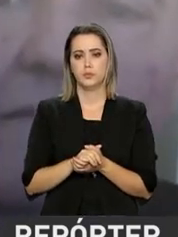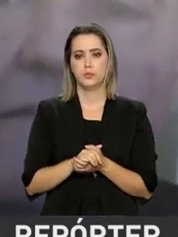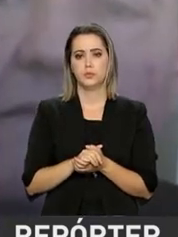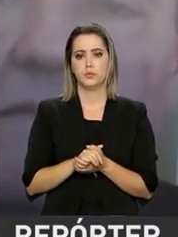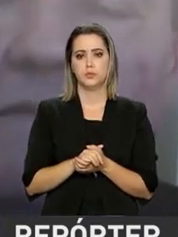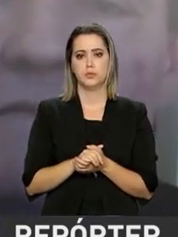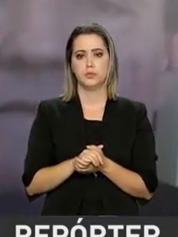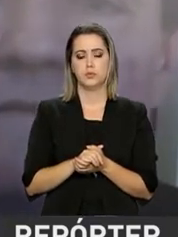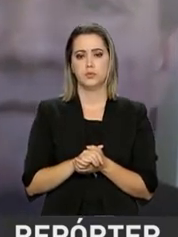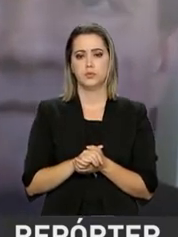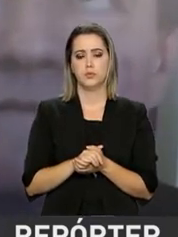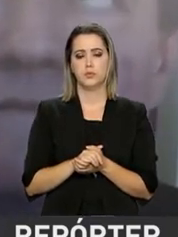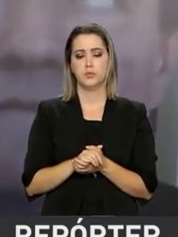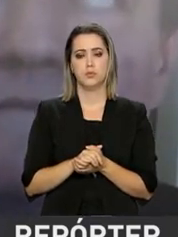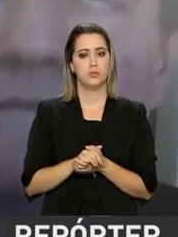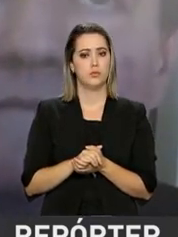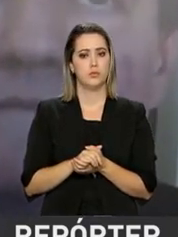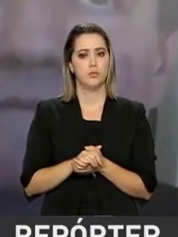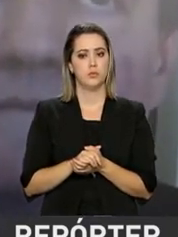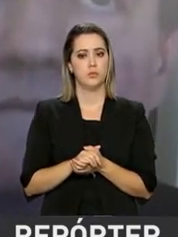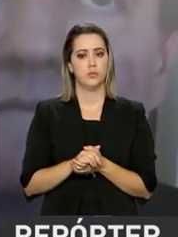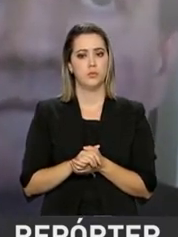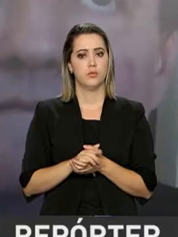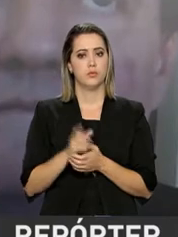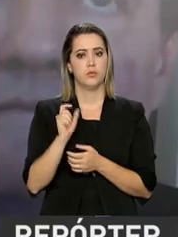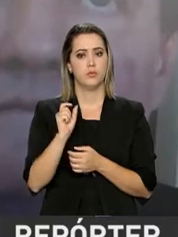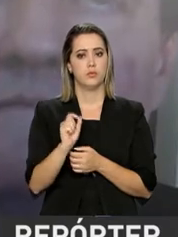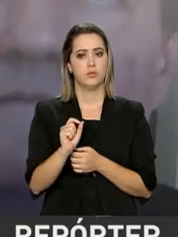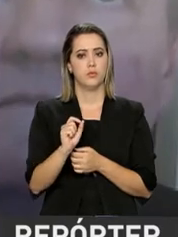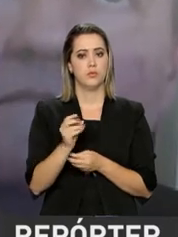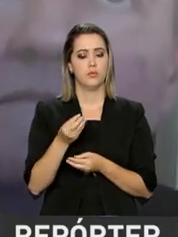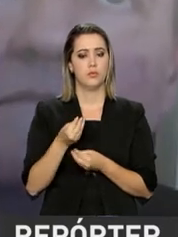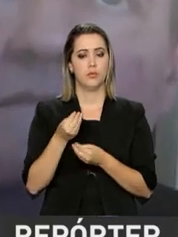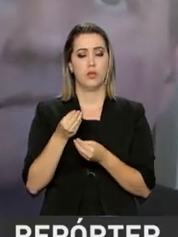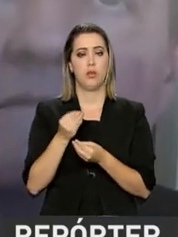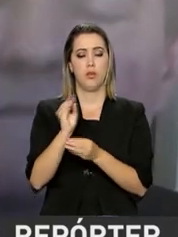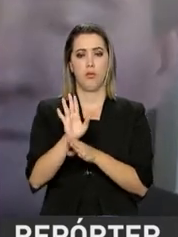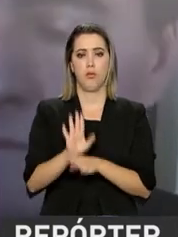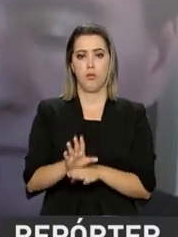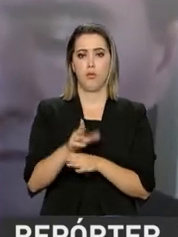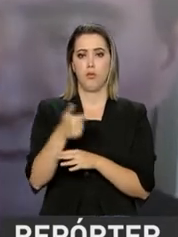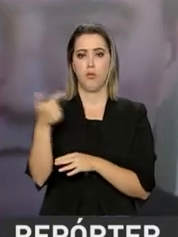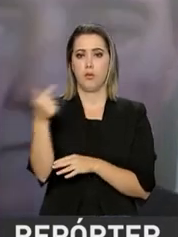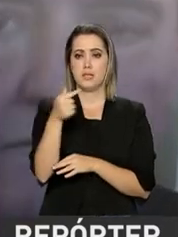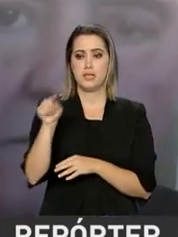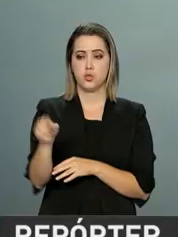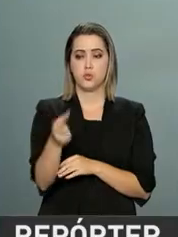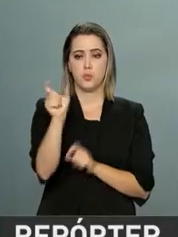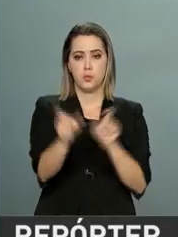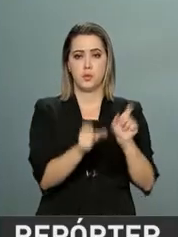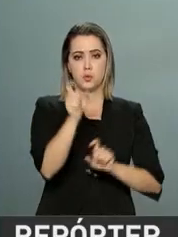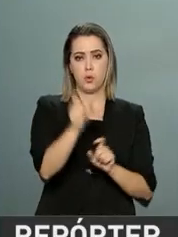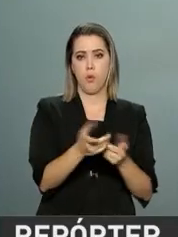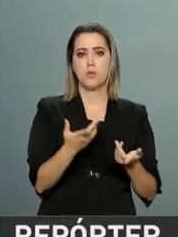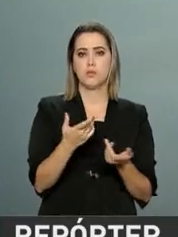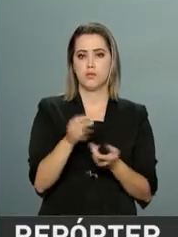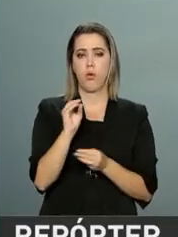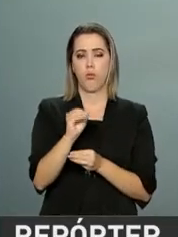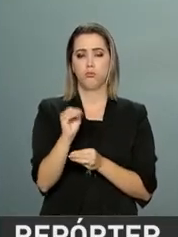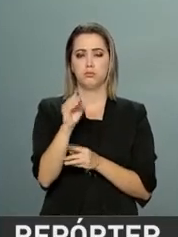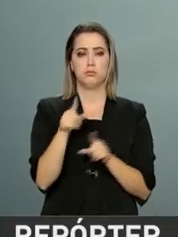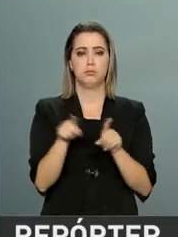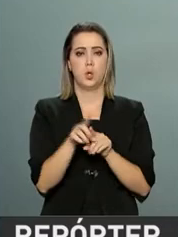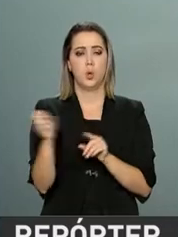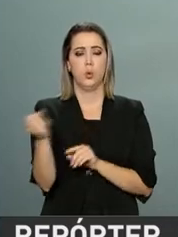US$ 1.900.000, 2 milhões e meio de comprimidos, que devem atender 7 mil pessoas. O novo tratamento